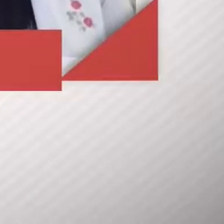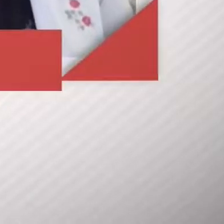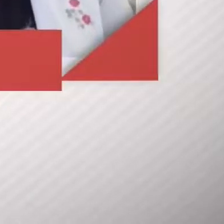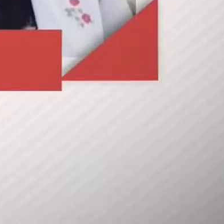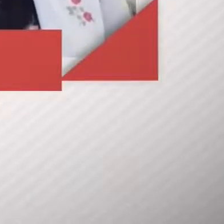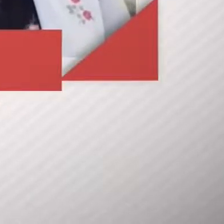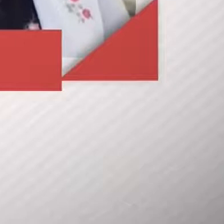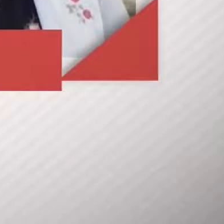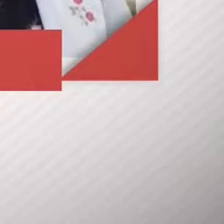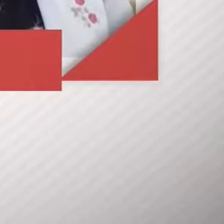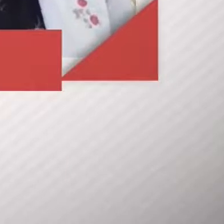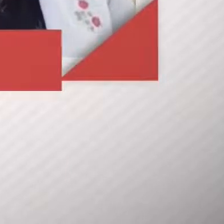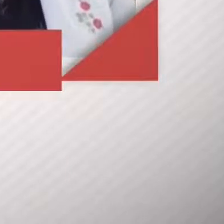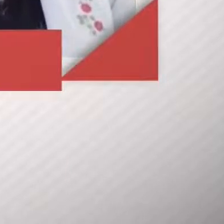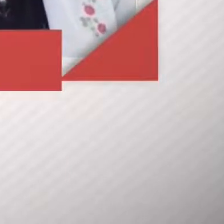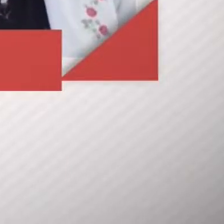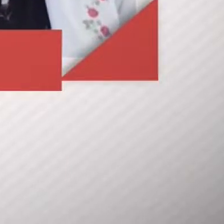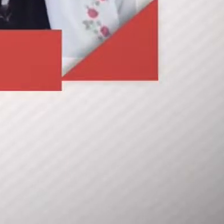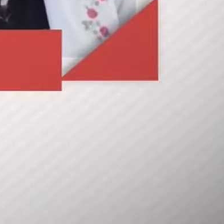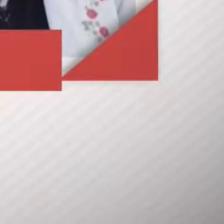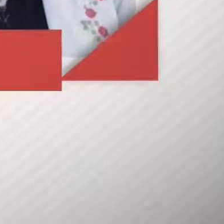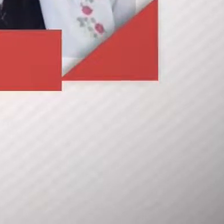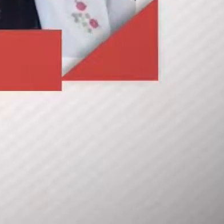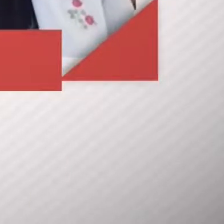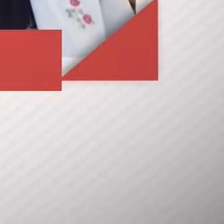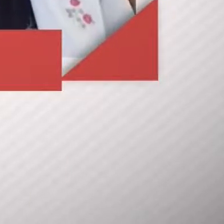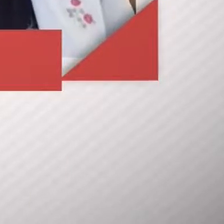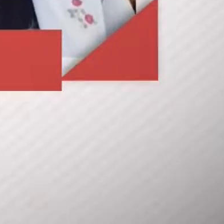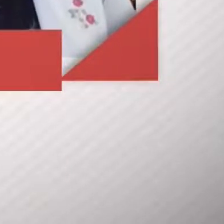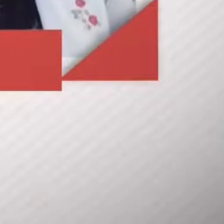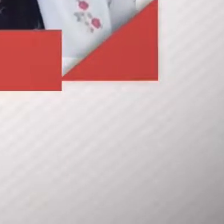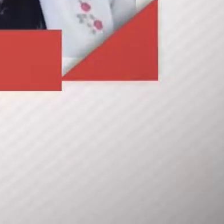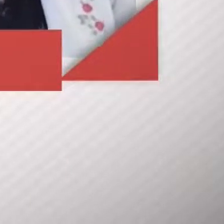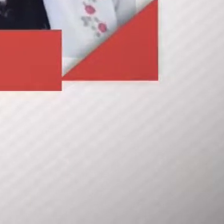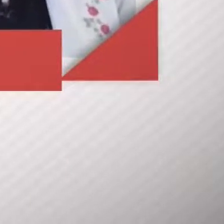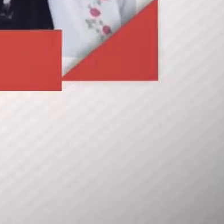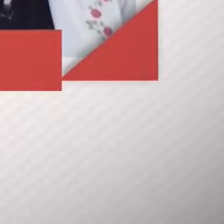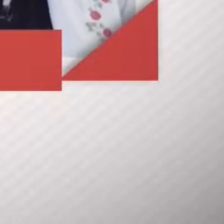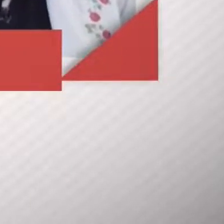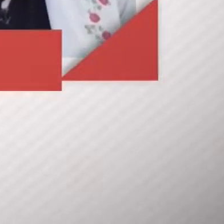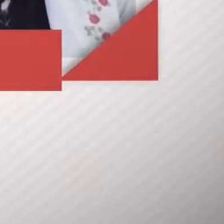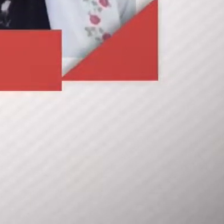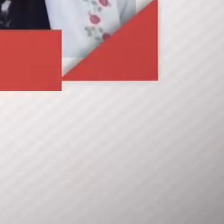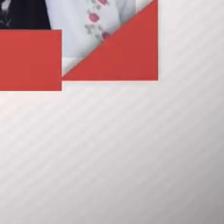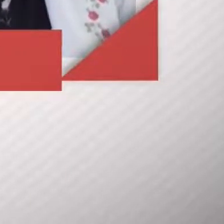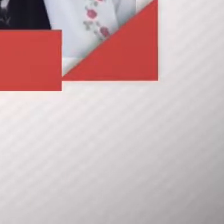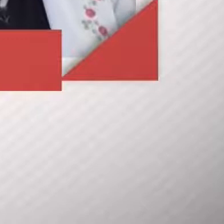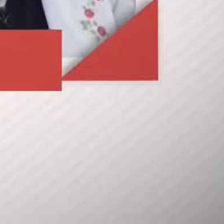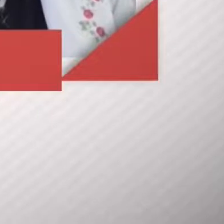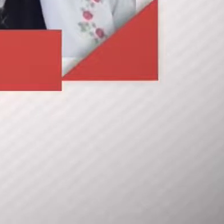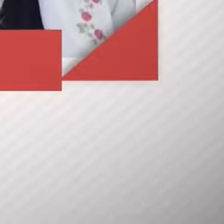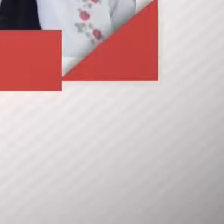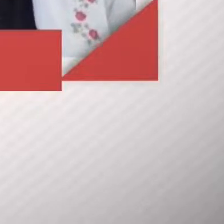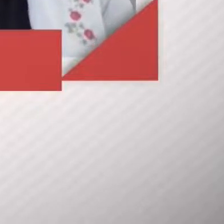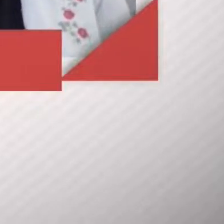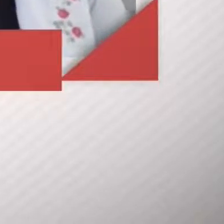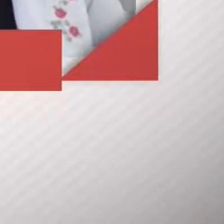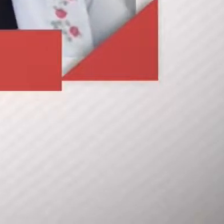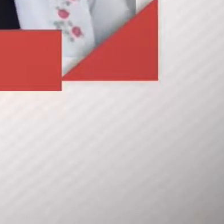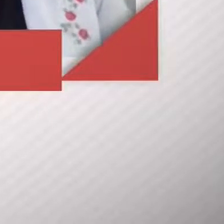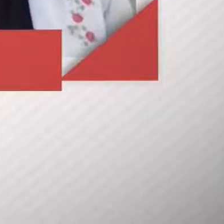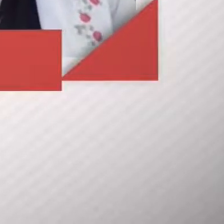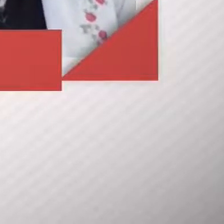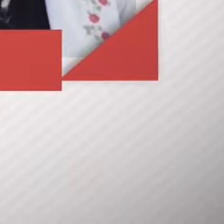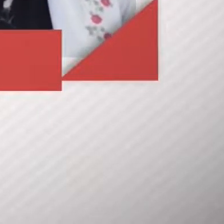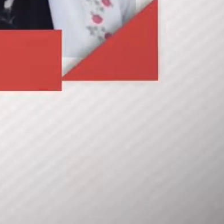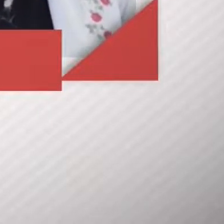Ministério da Saúde coloca que homens podem doar a cada 2 meses e, no limite de 12 meses, terem no máximo 4